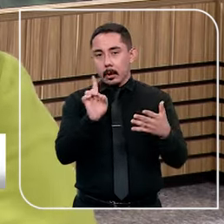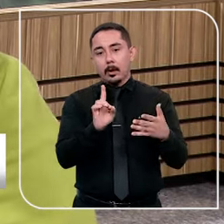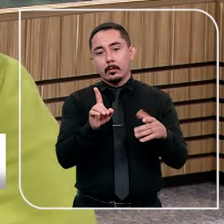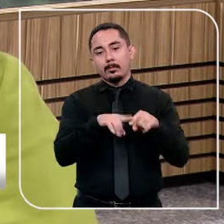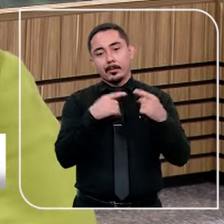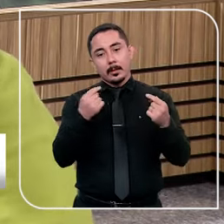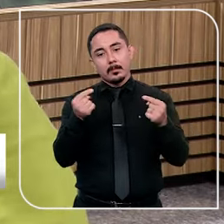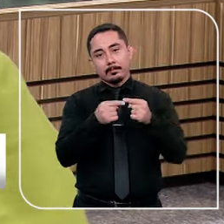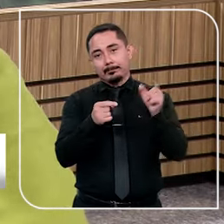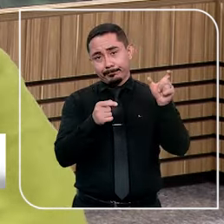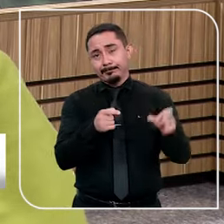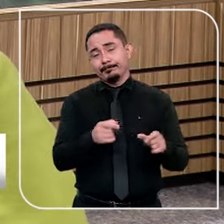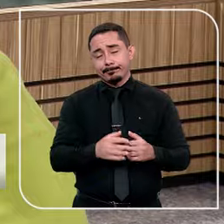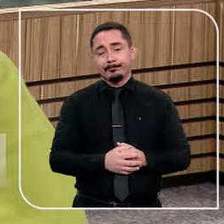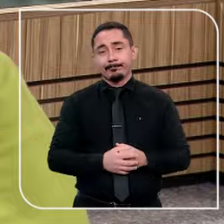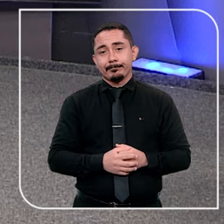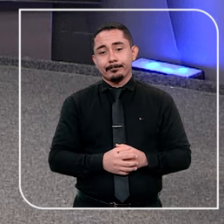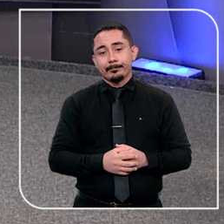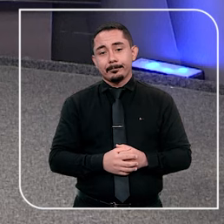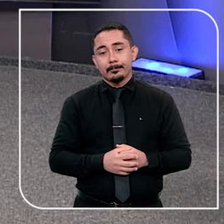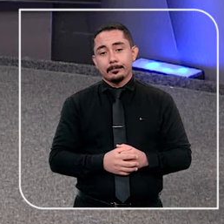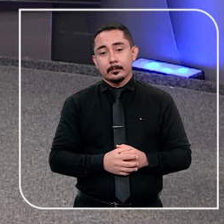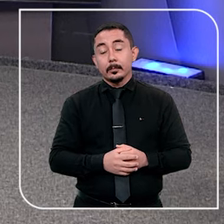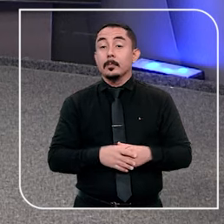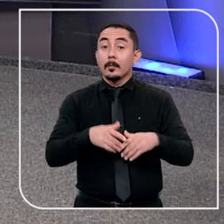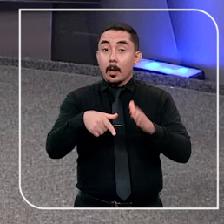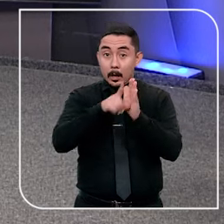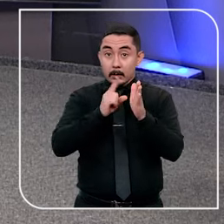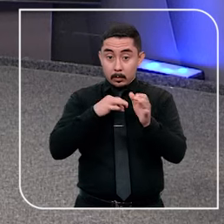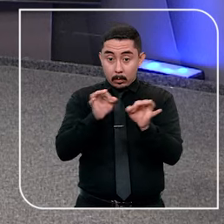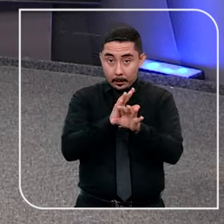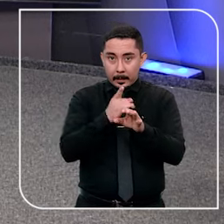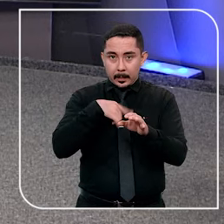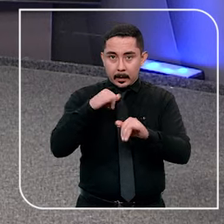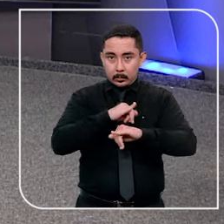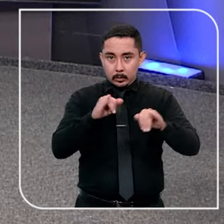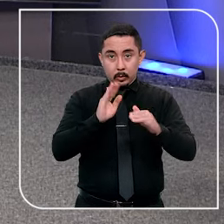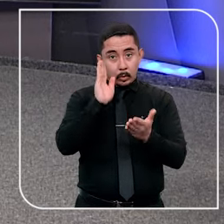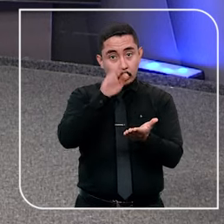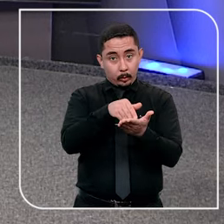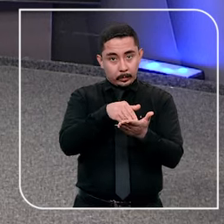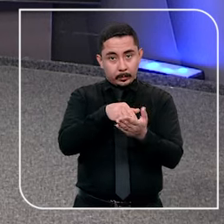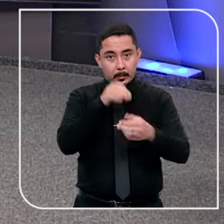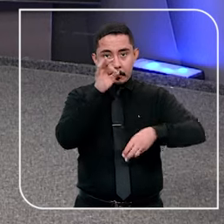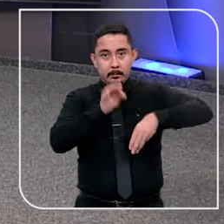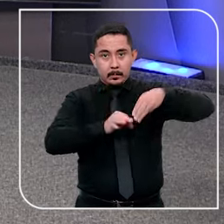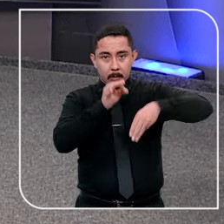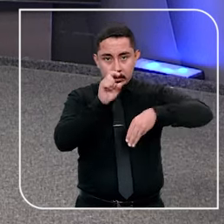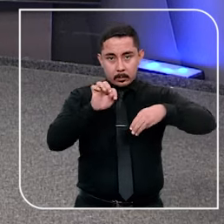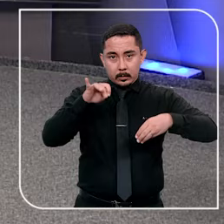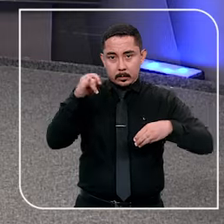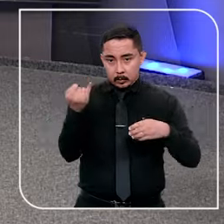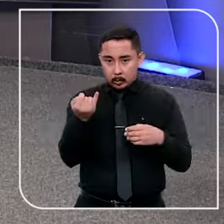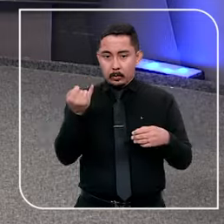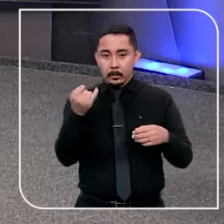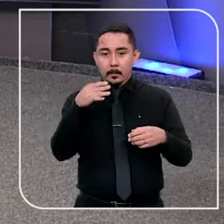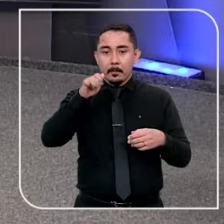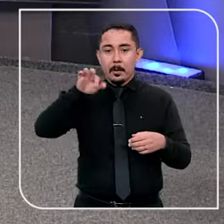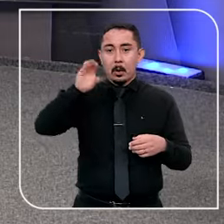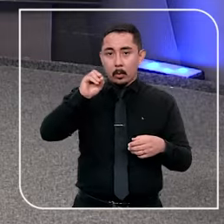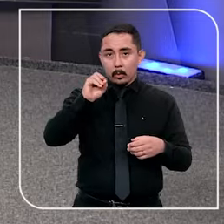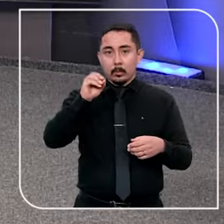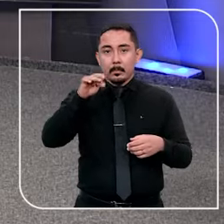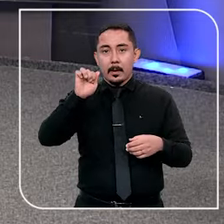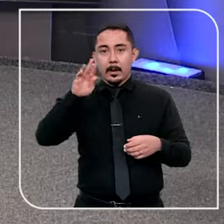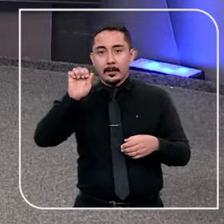que foi por conta de pessoas e antes de encerrar há uma última notícia o Ministro do Superior Tribunal